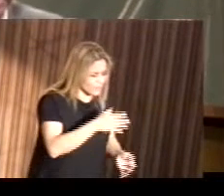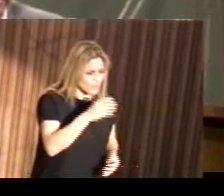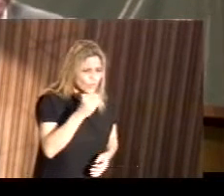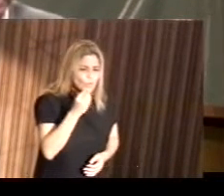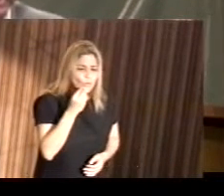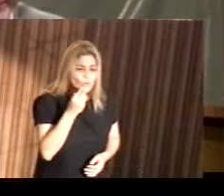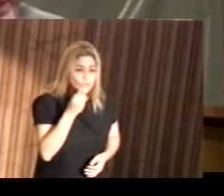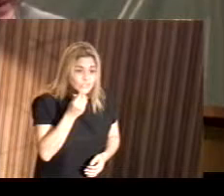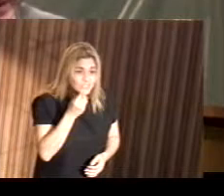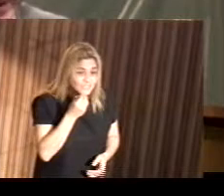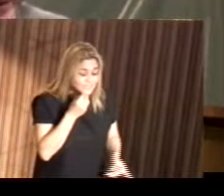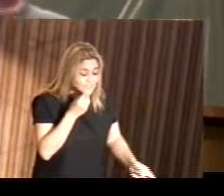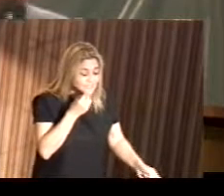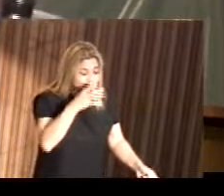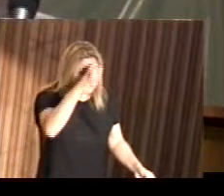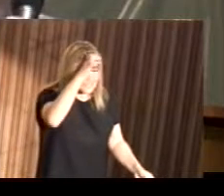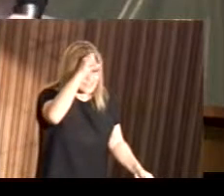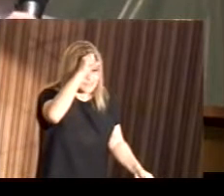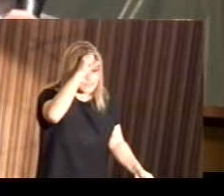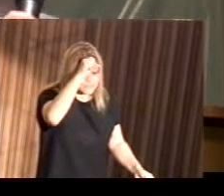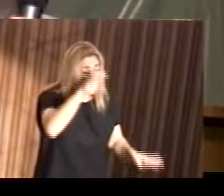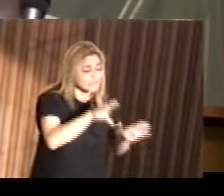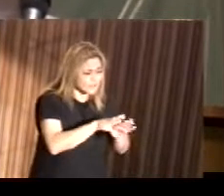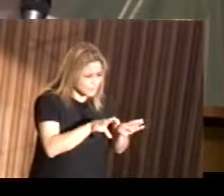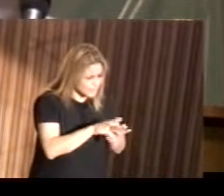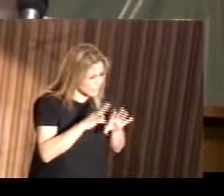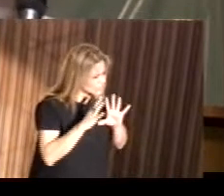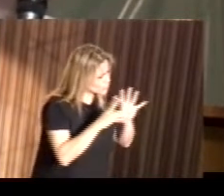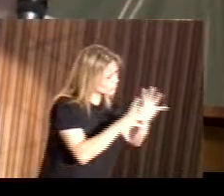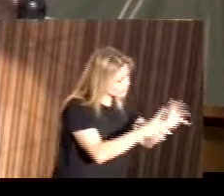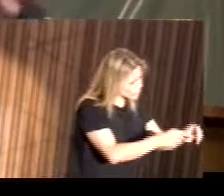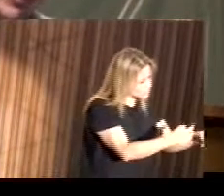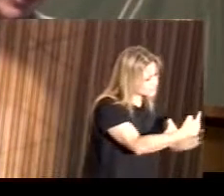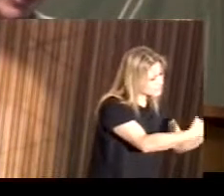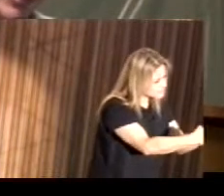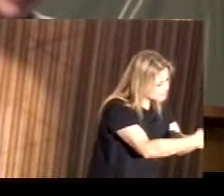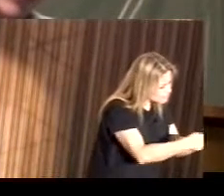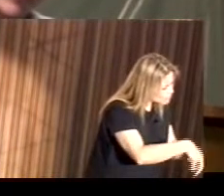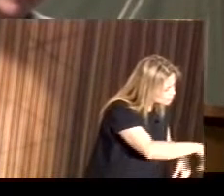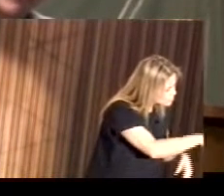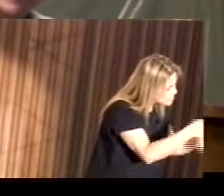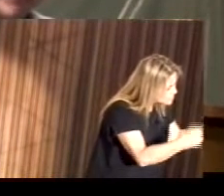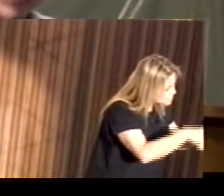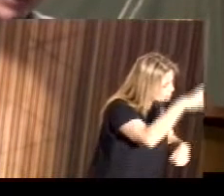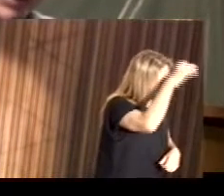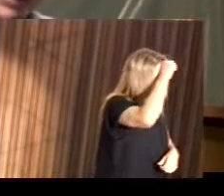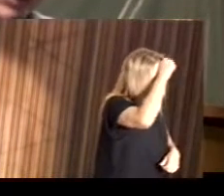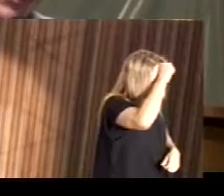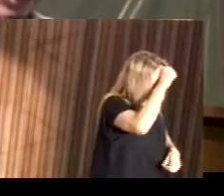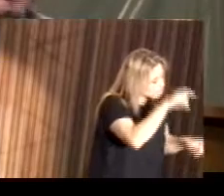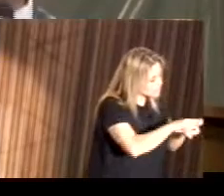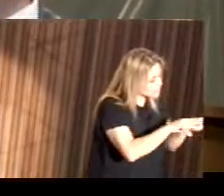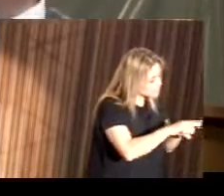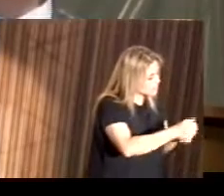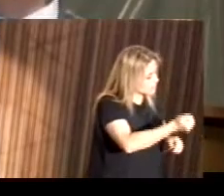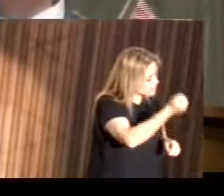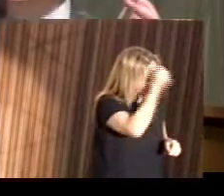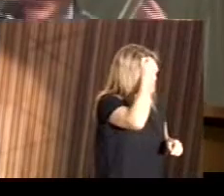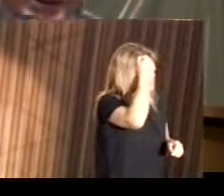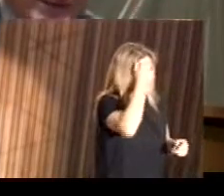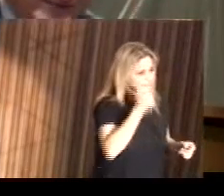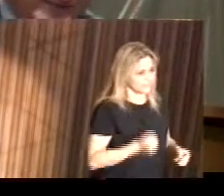Ló e a toda a cidade de se arrependerem. O que